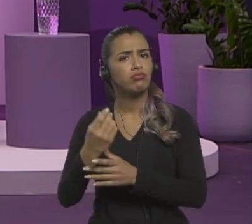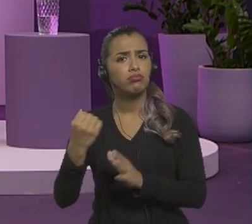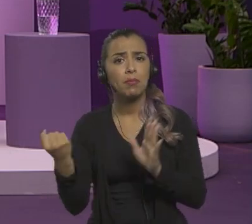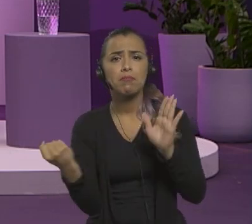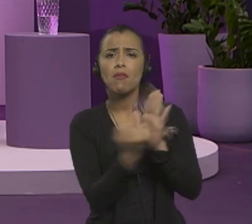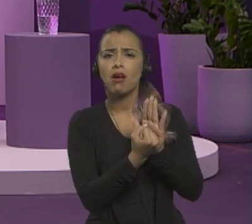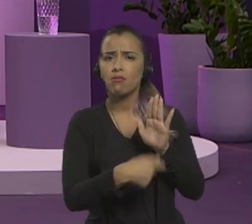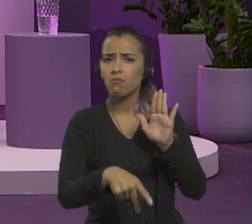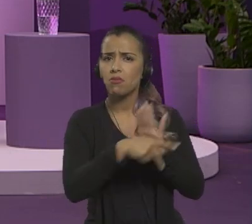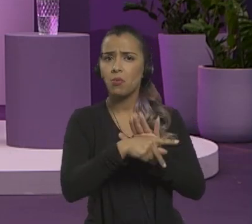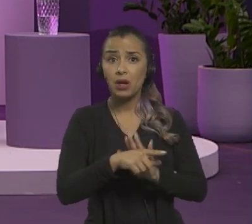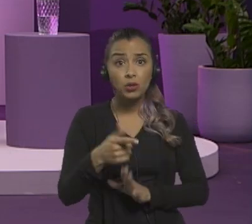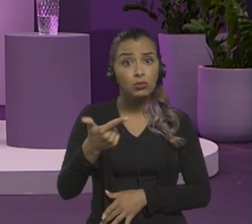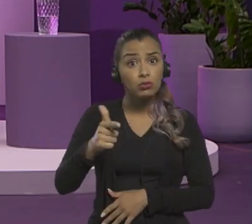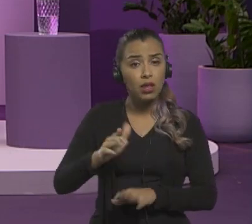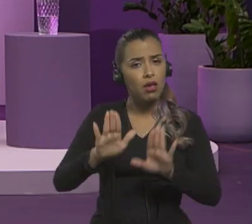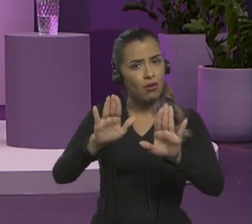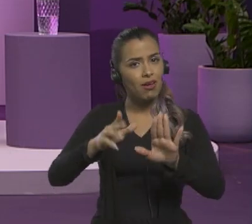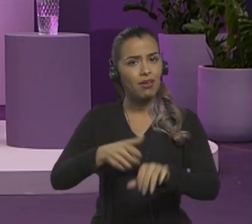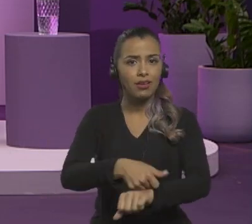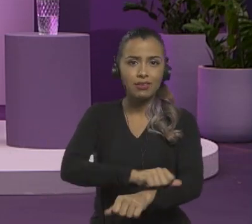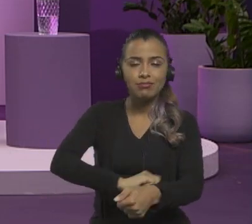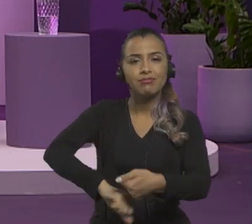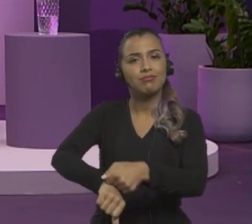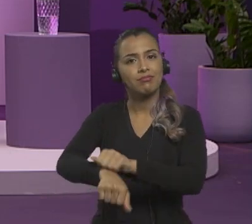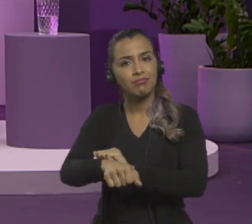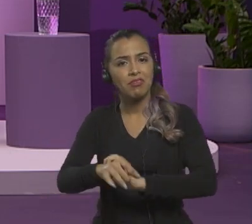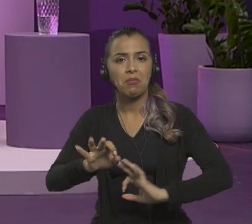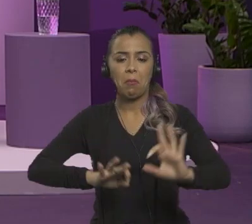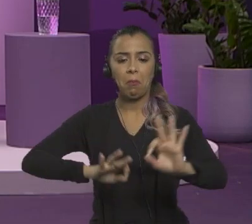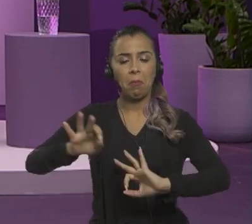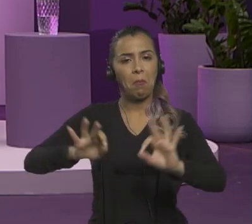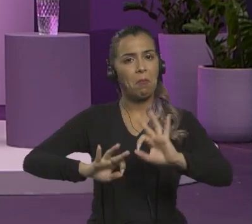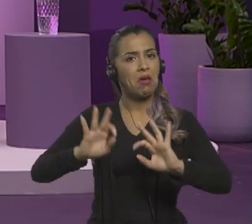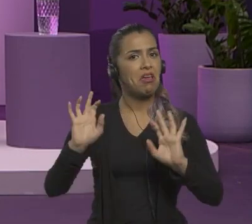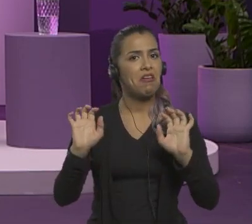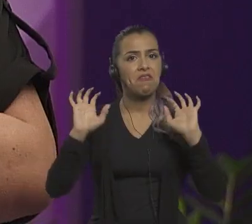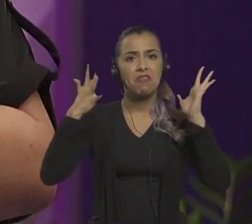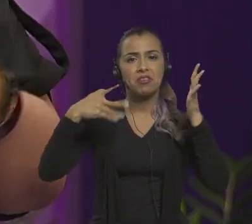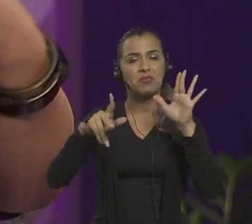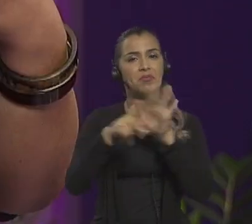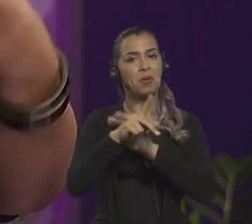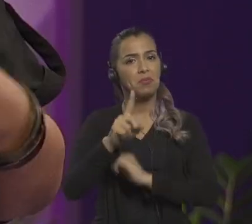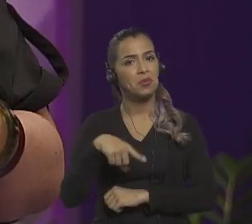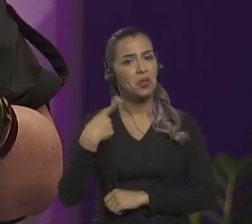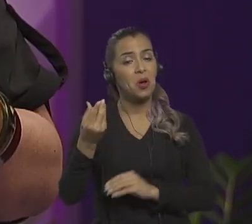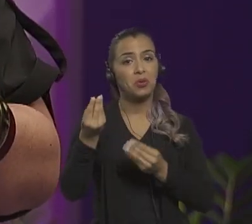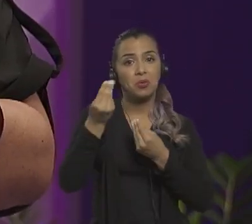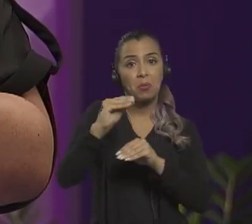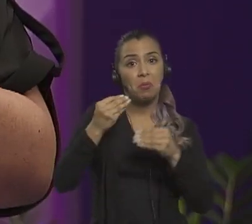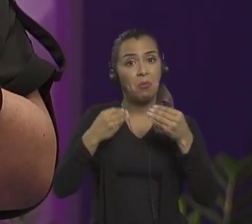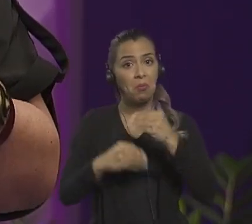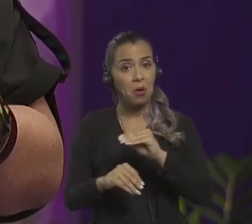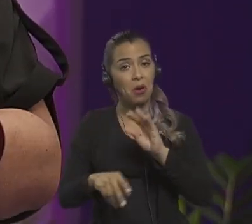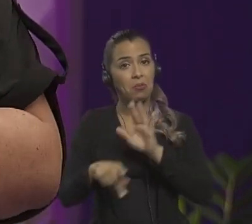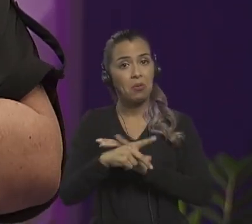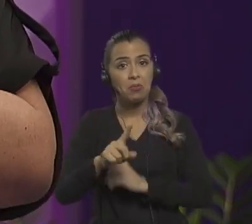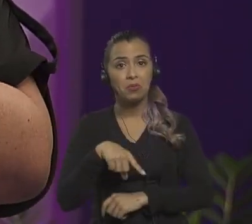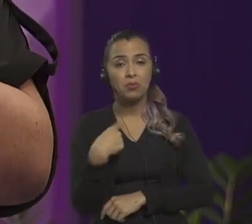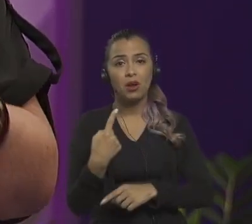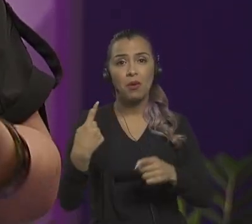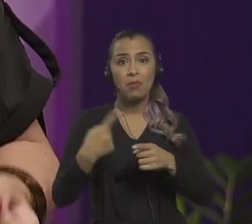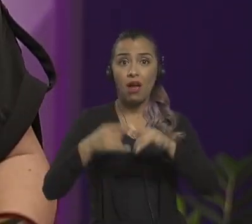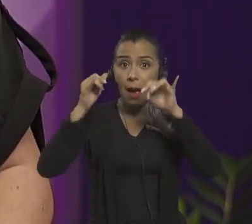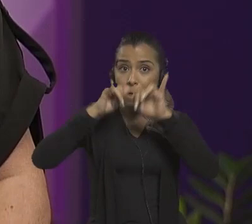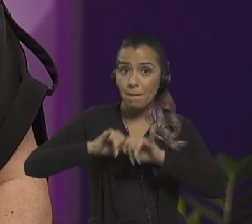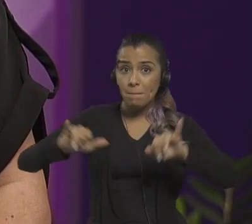pra gente, vamos lá fazer, vamos fazer as nossas próprias roupas. Vamos fazer os nossos eventos, os nossos blogs, né? Já que a mídia nunca nos enxergou,